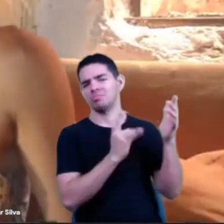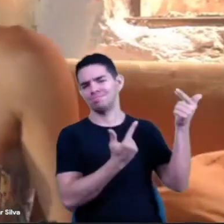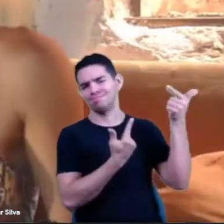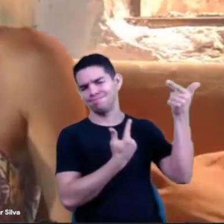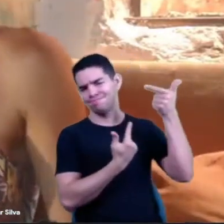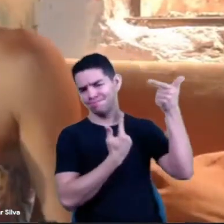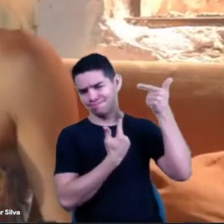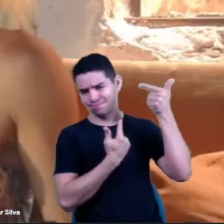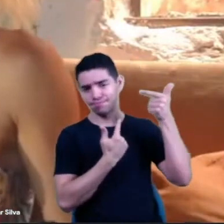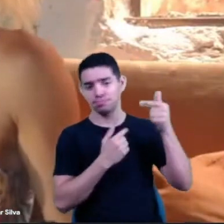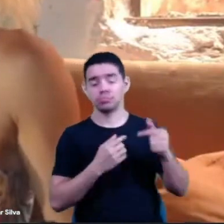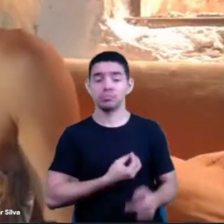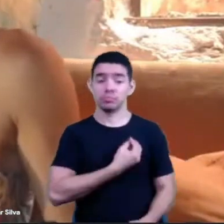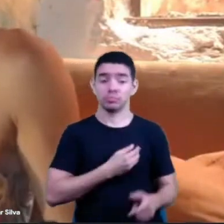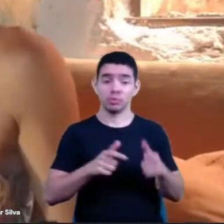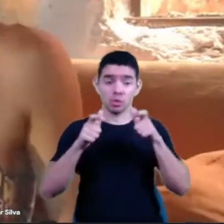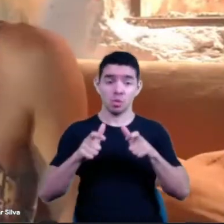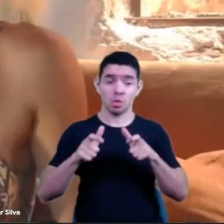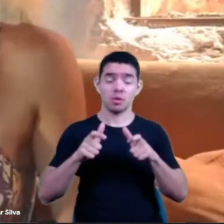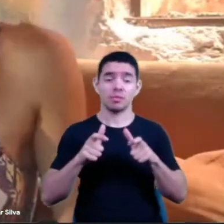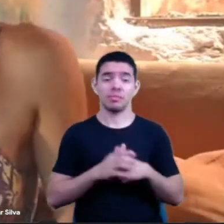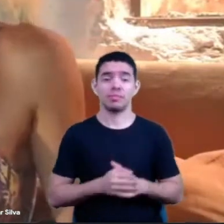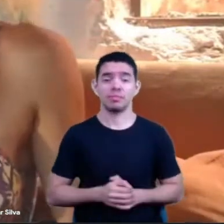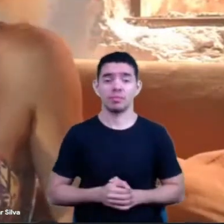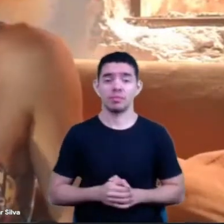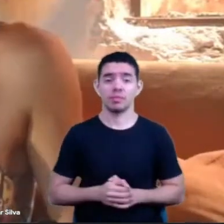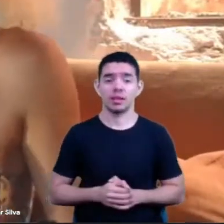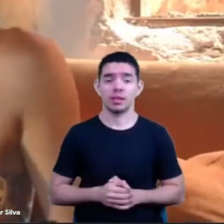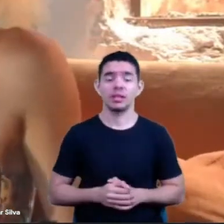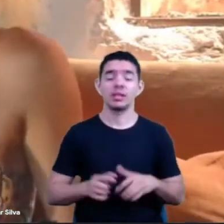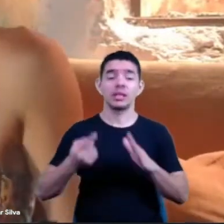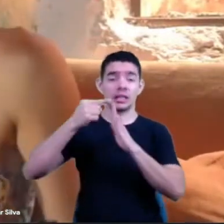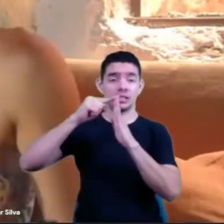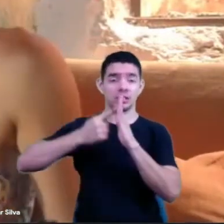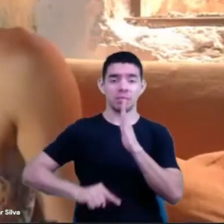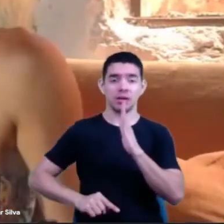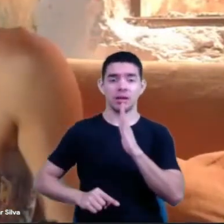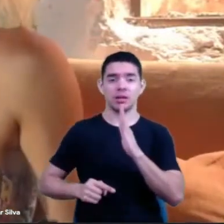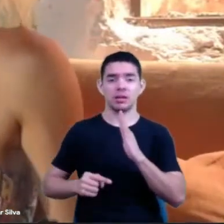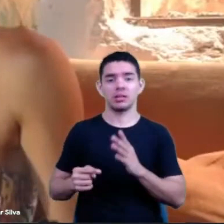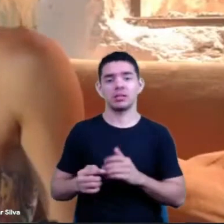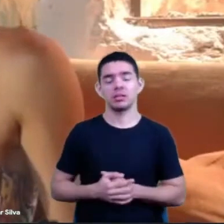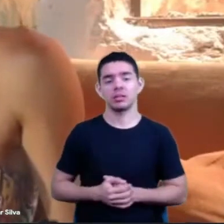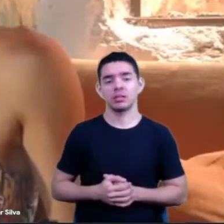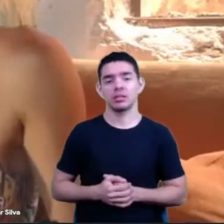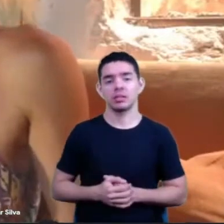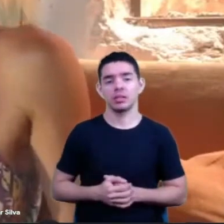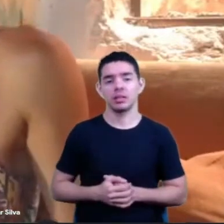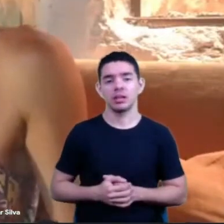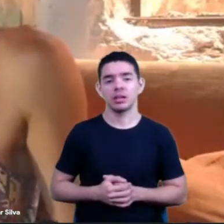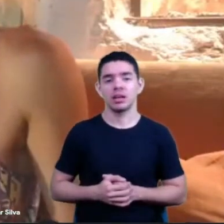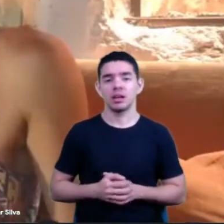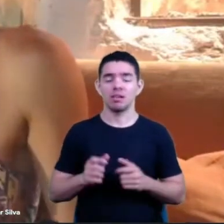permanecer nesses espaços, desde a lista de chamada, né, que te